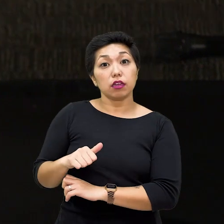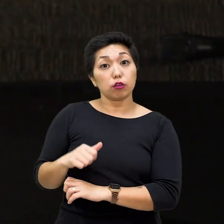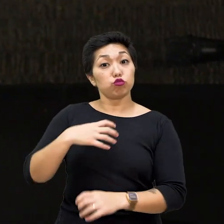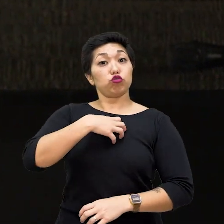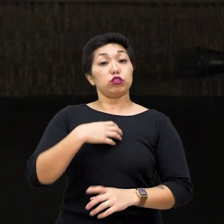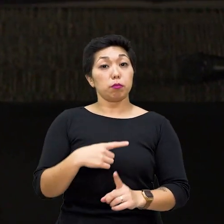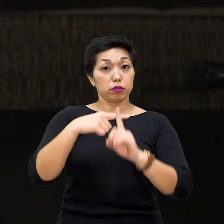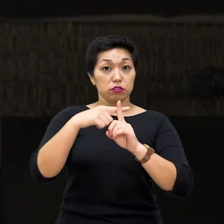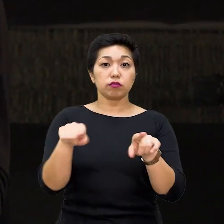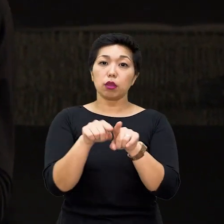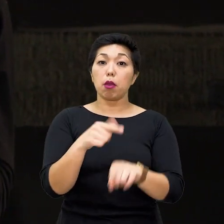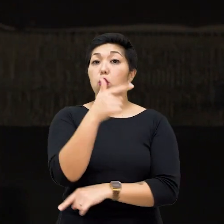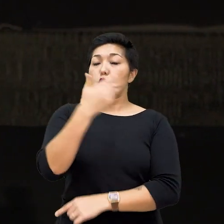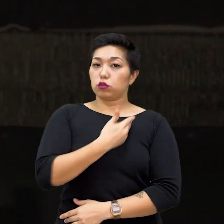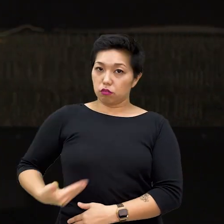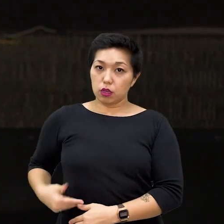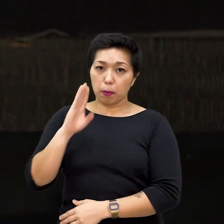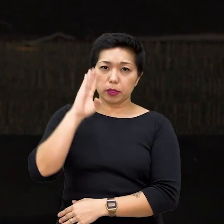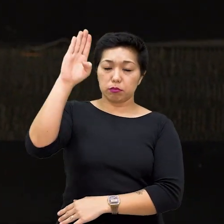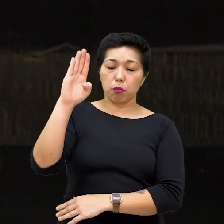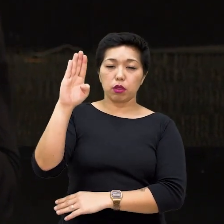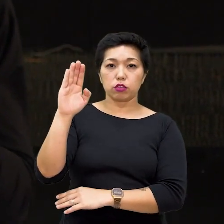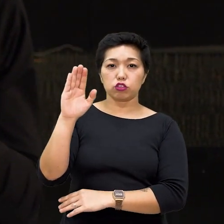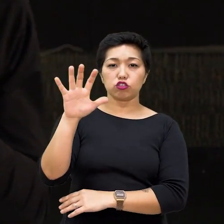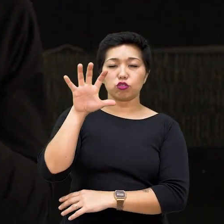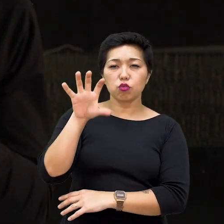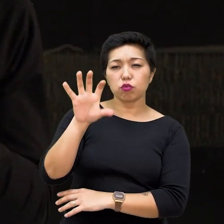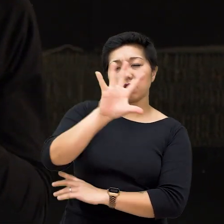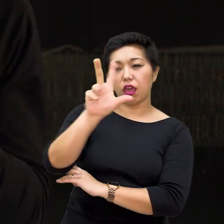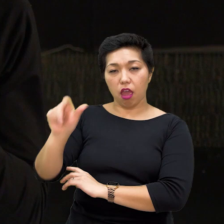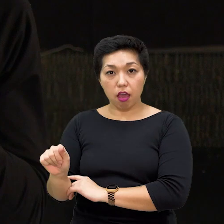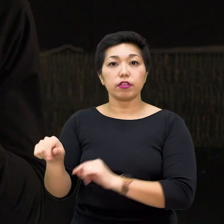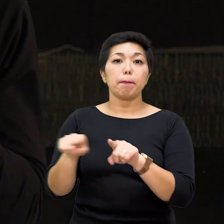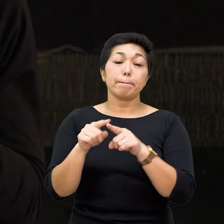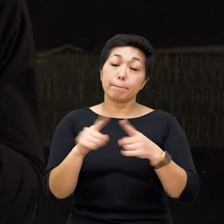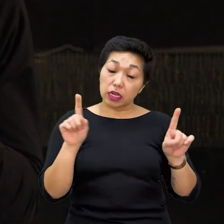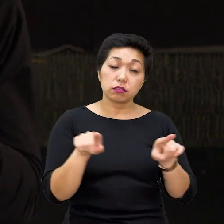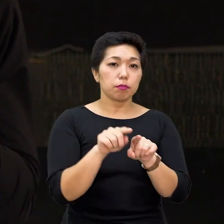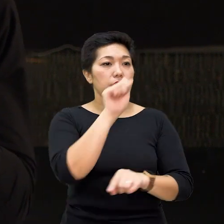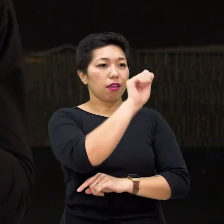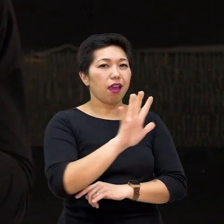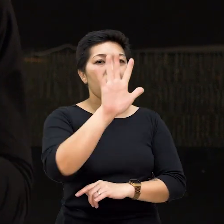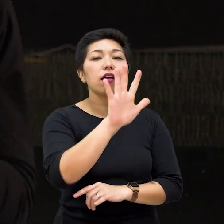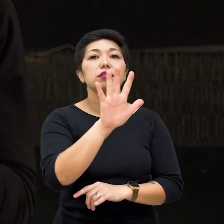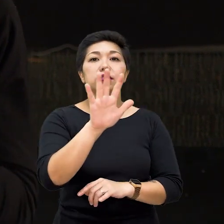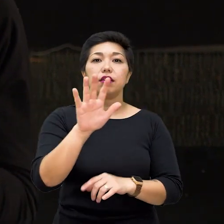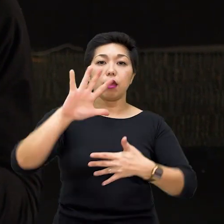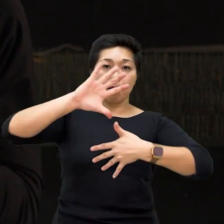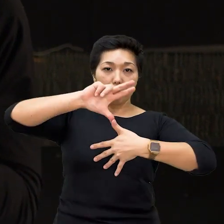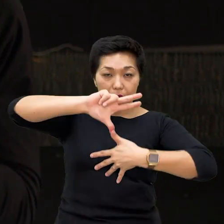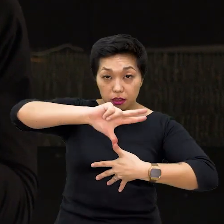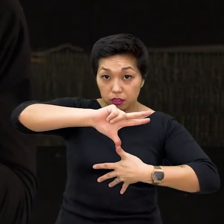por outros governos, sobretudo da África, mas também da Ásia, da América Latina e do